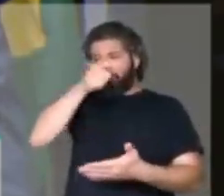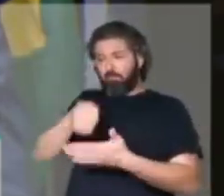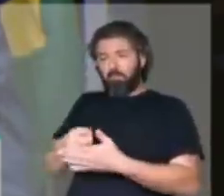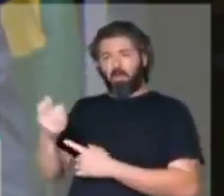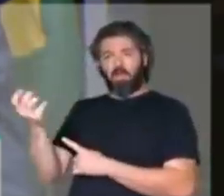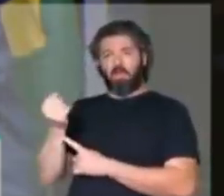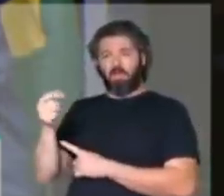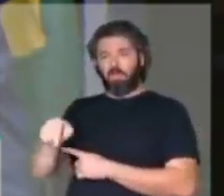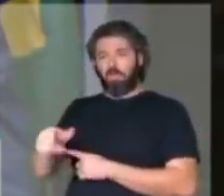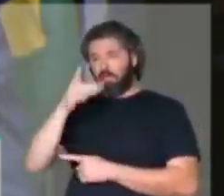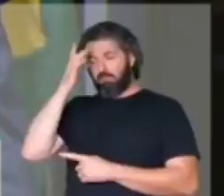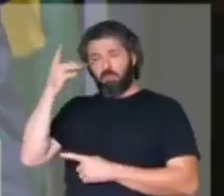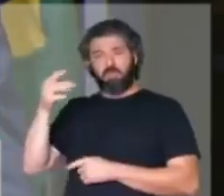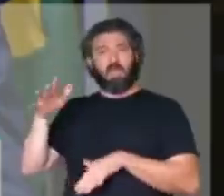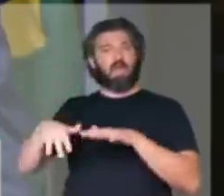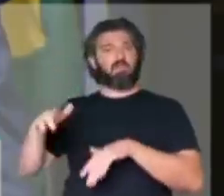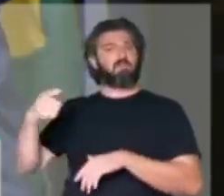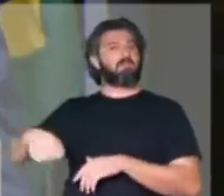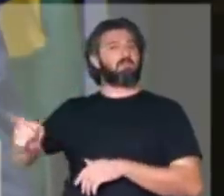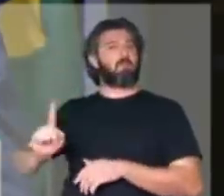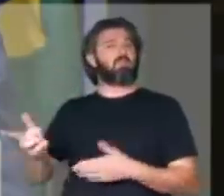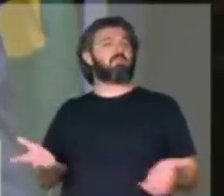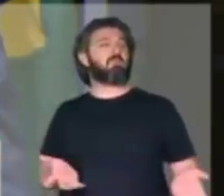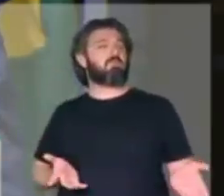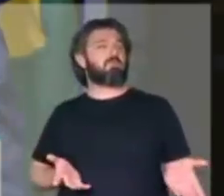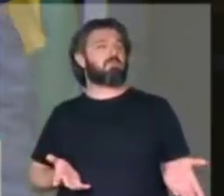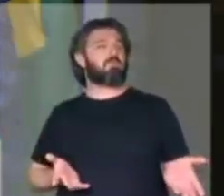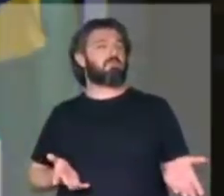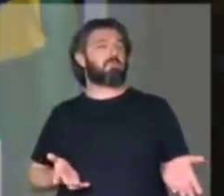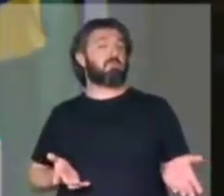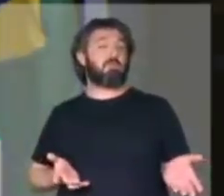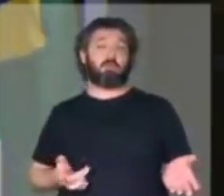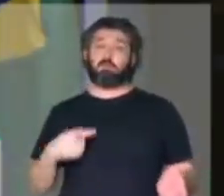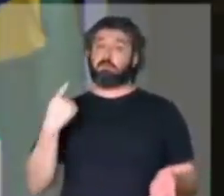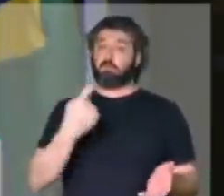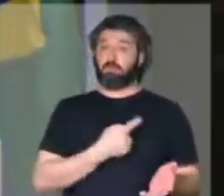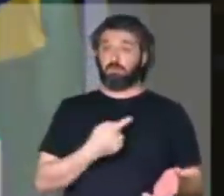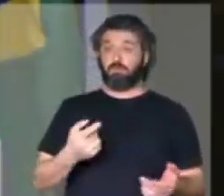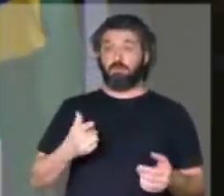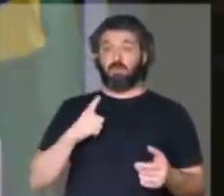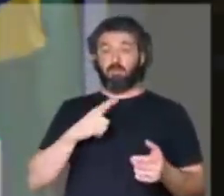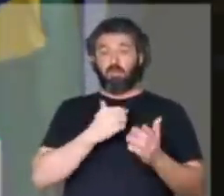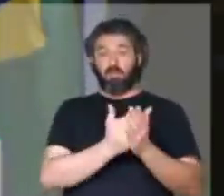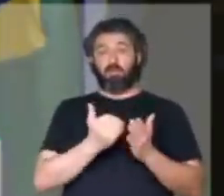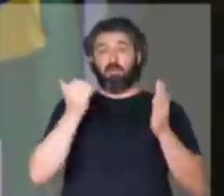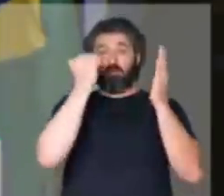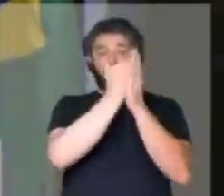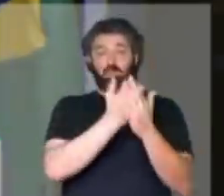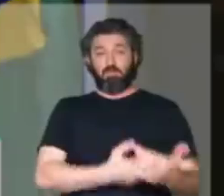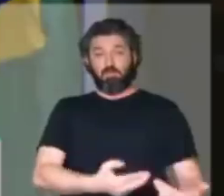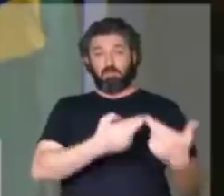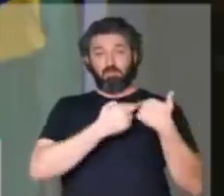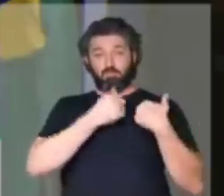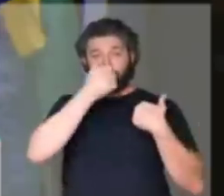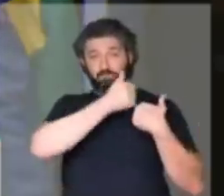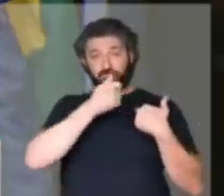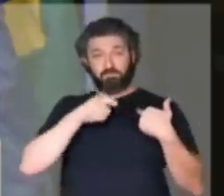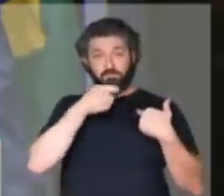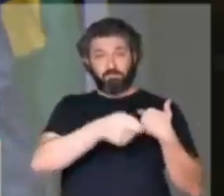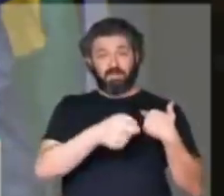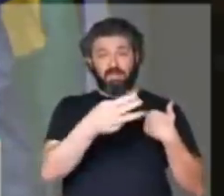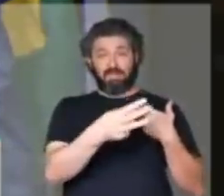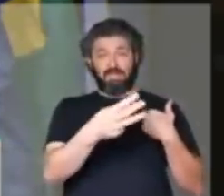benefício assistencial a quem não precisa de assistência. A gente está onerando o